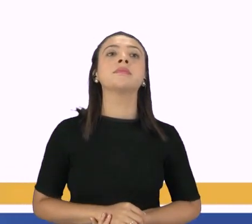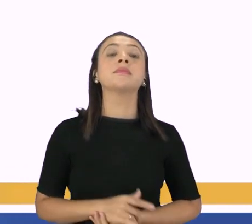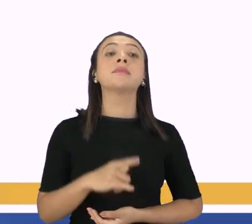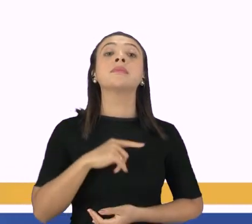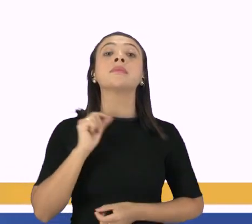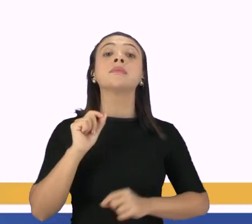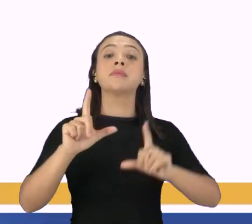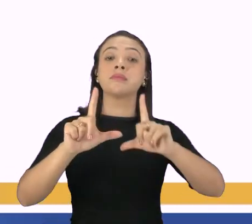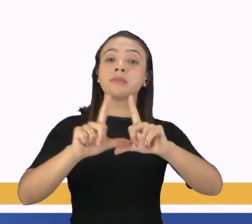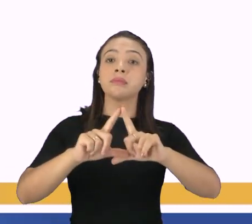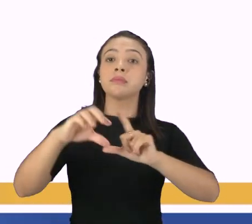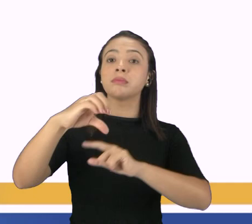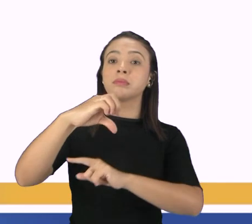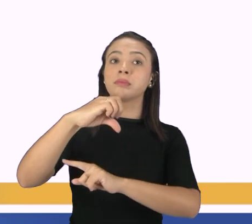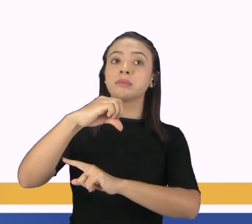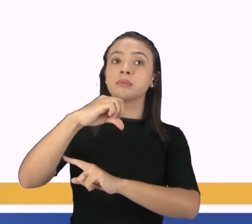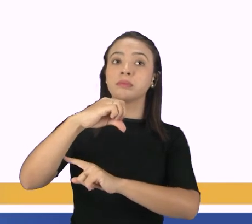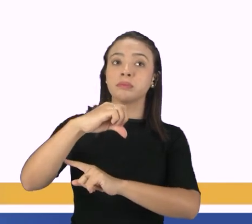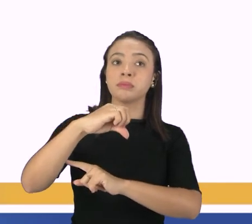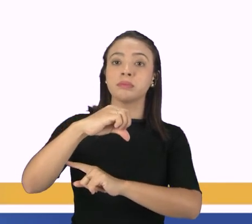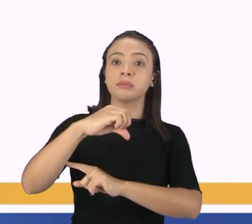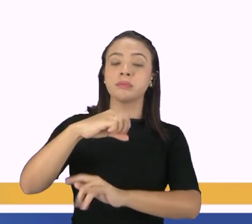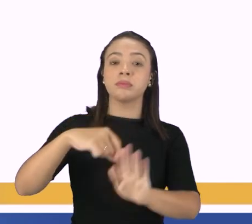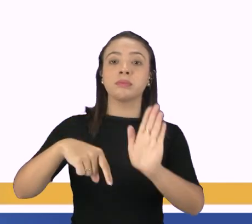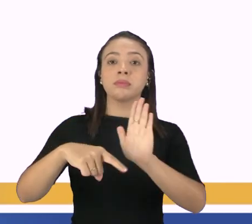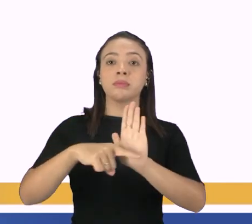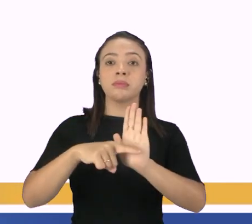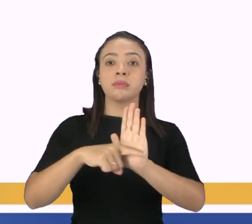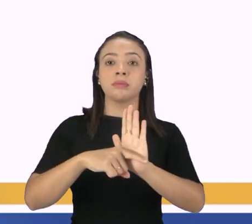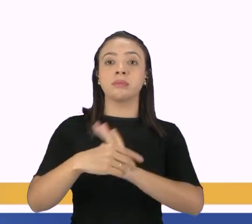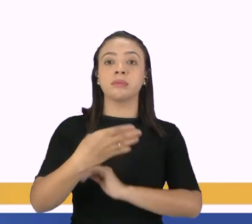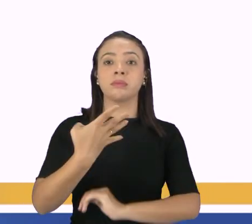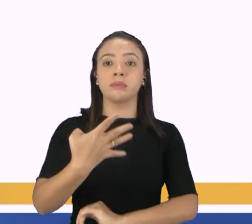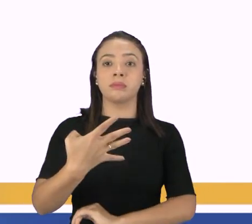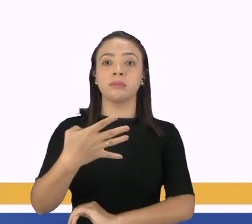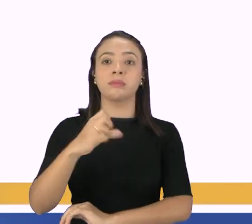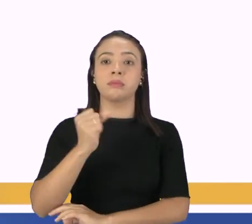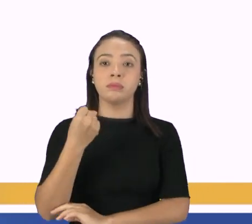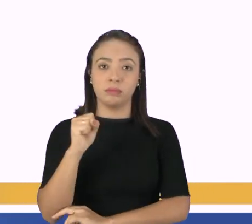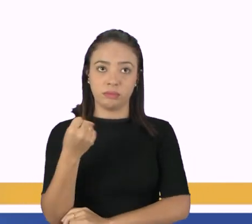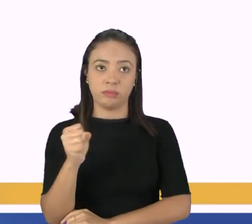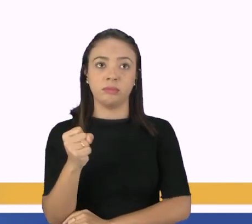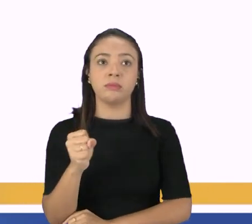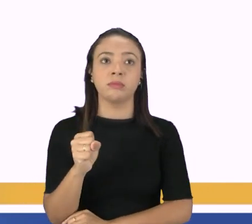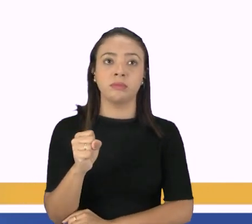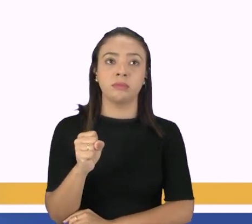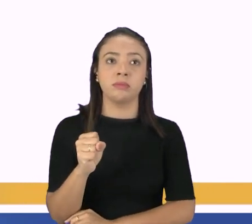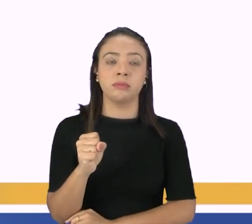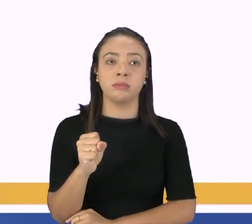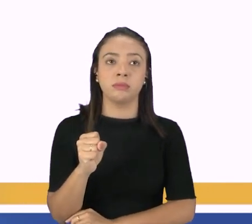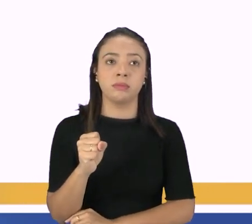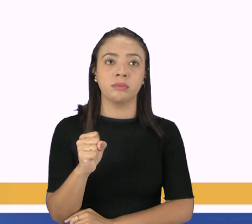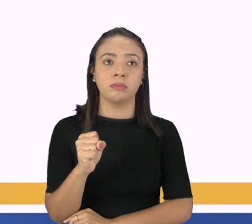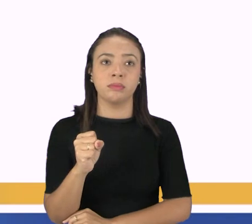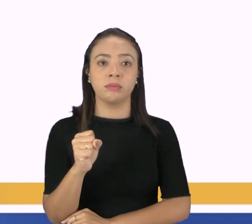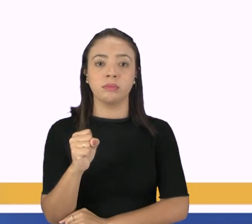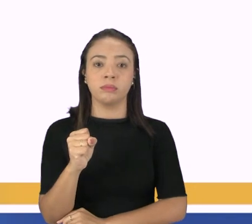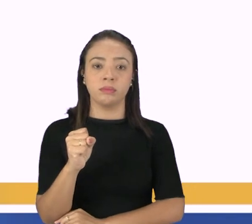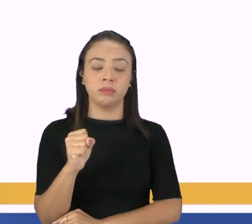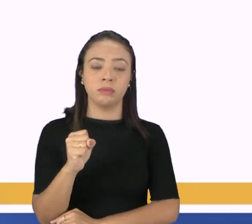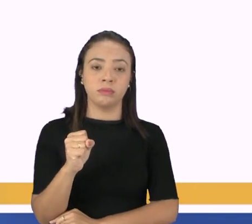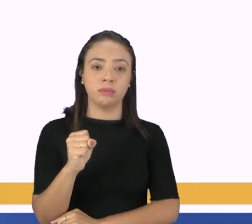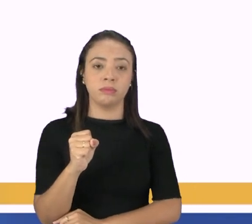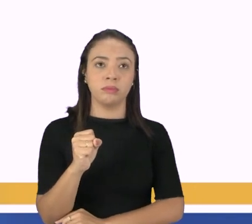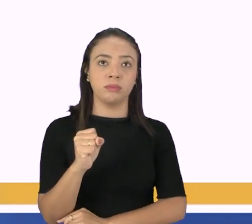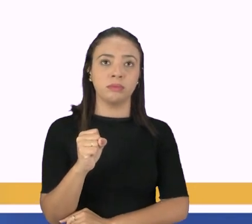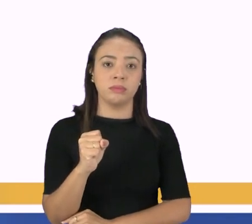temos um delta igual a menos 3², que é 9, e multiplicando 4 vezes 2, temos 8, e 8 vezes